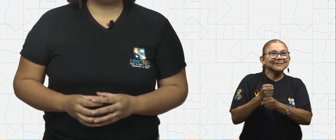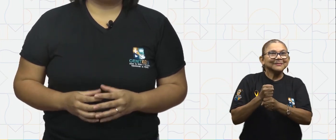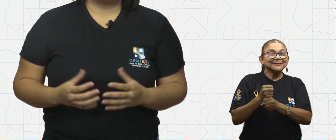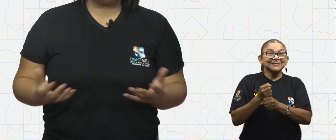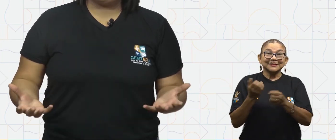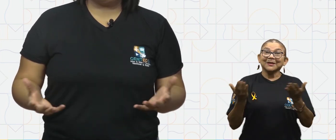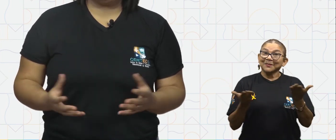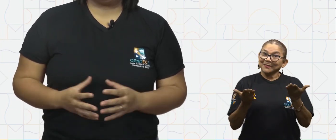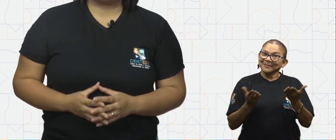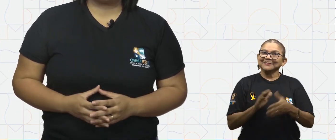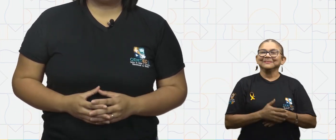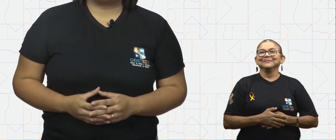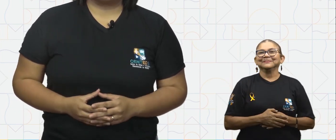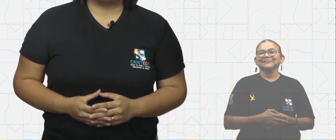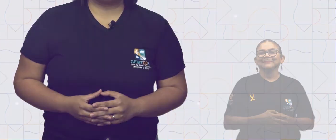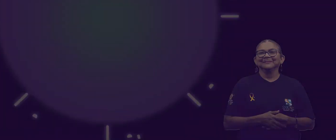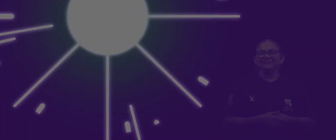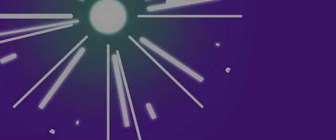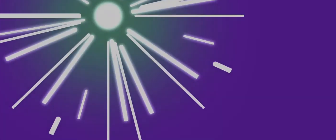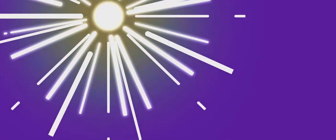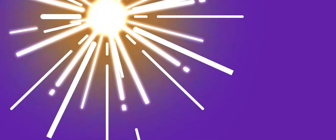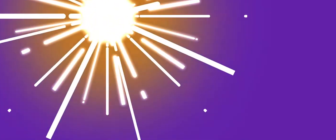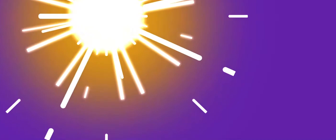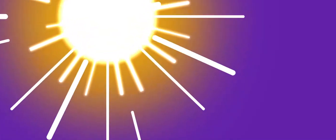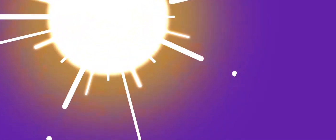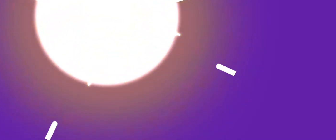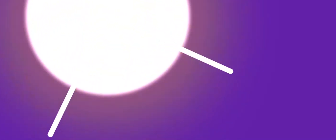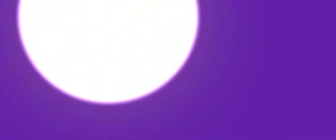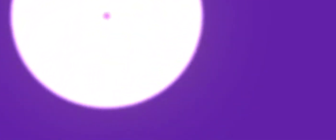de hoje. Chegou a hora da revisão.